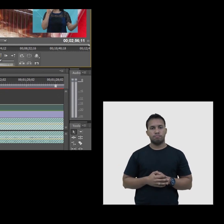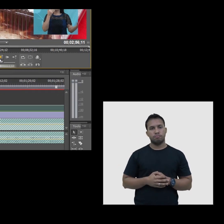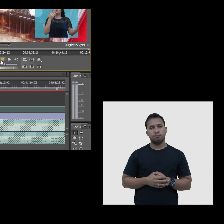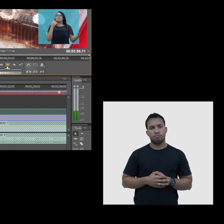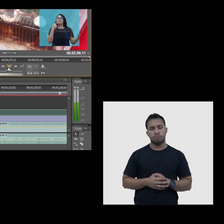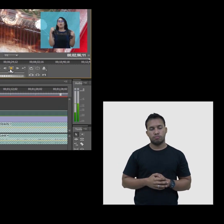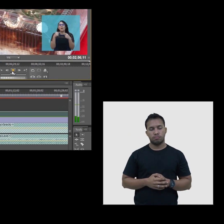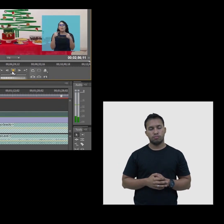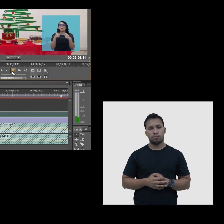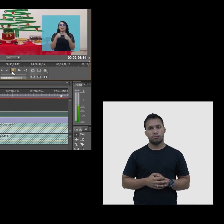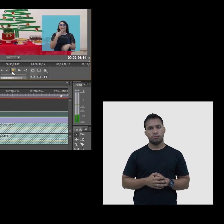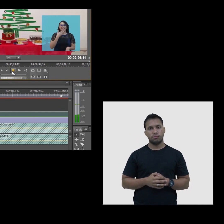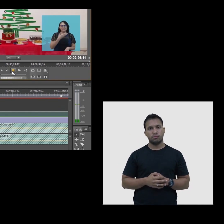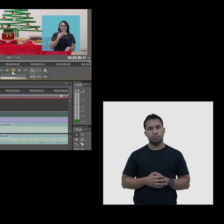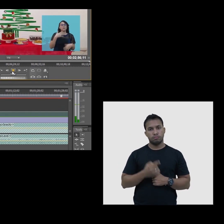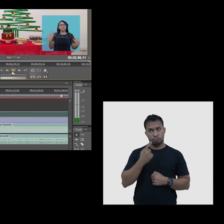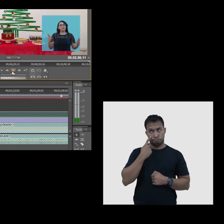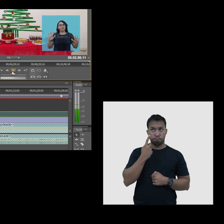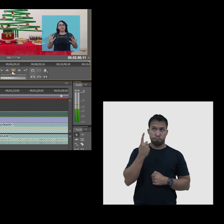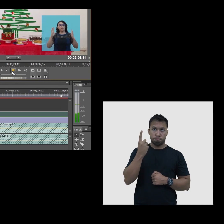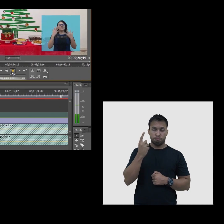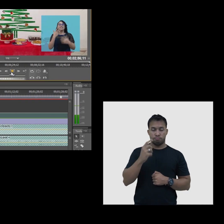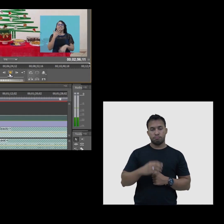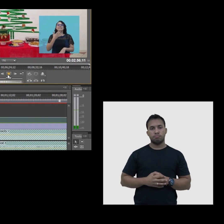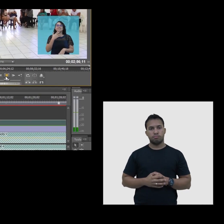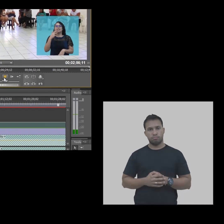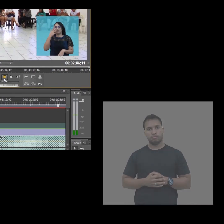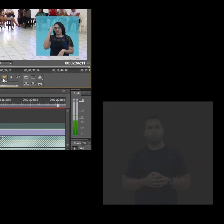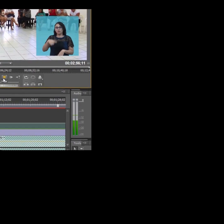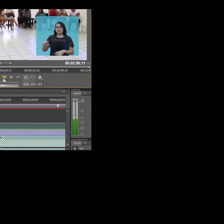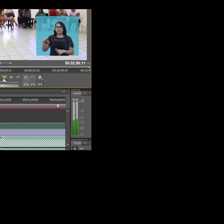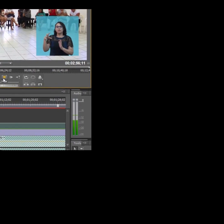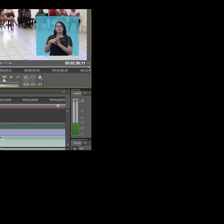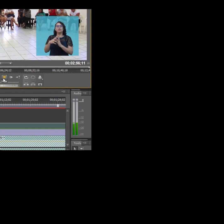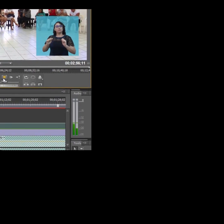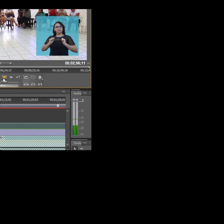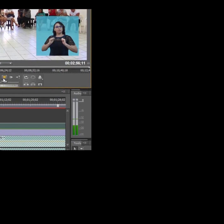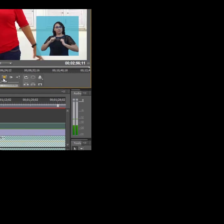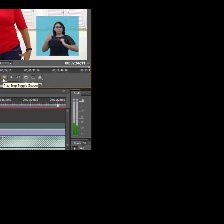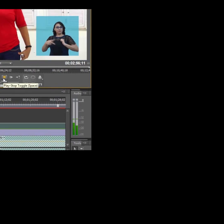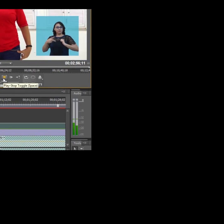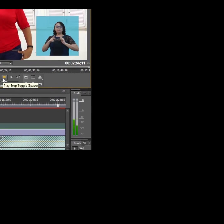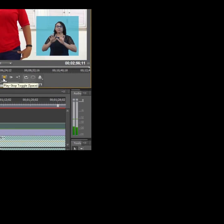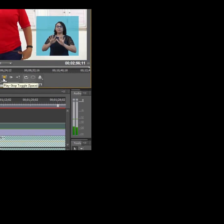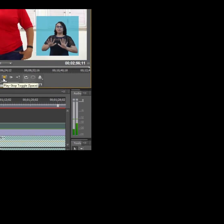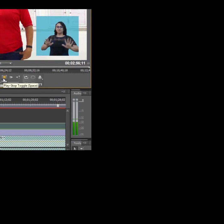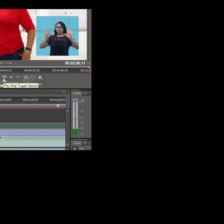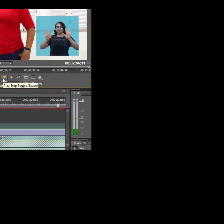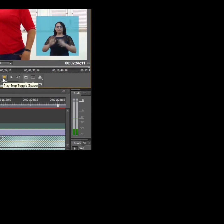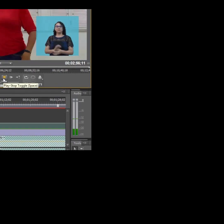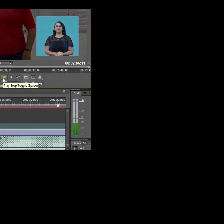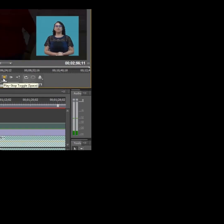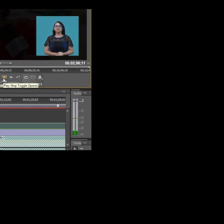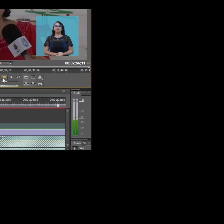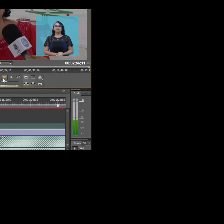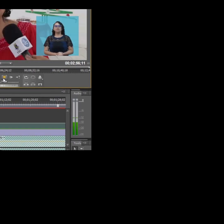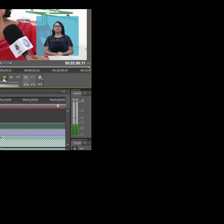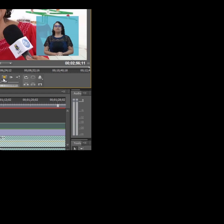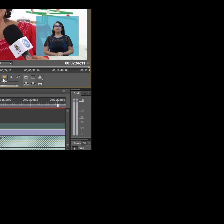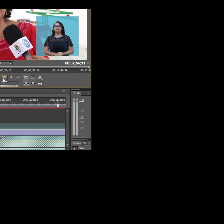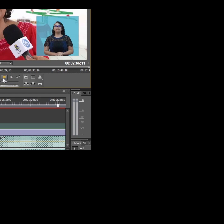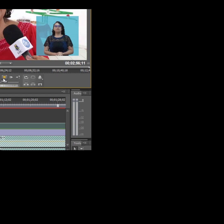Indiana. Assim foi a festa de Natal dos servidores aposentados da Universidade Federal do Ceará.